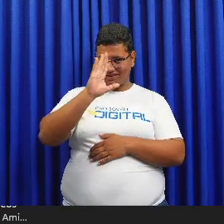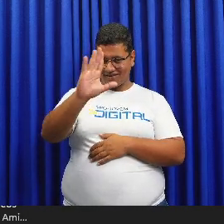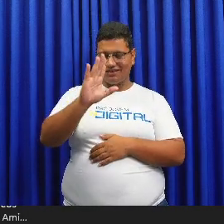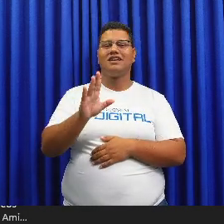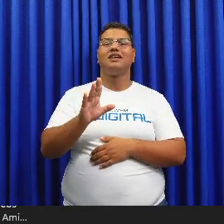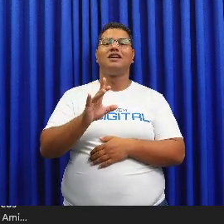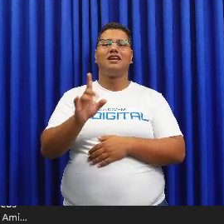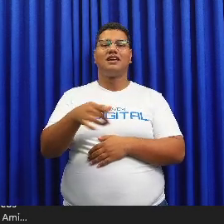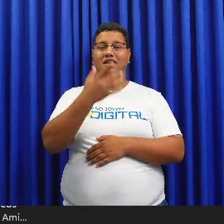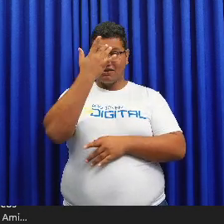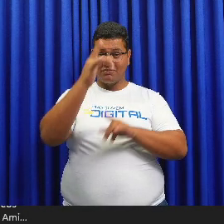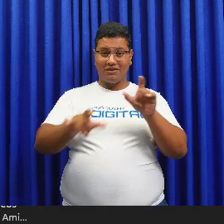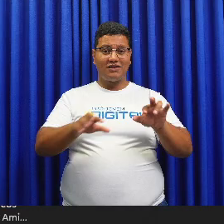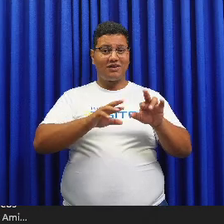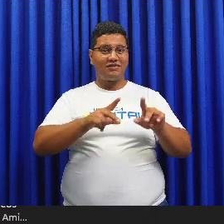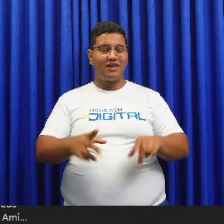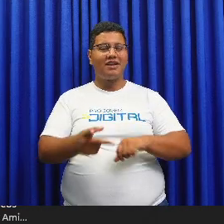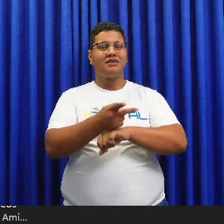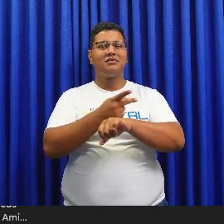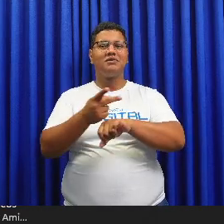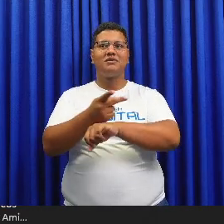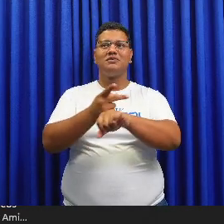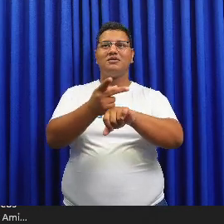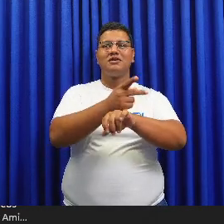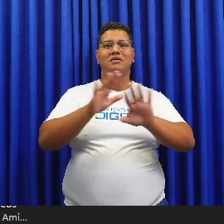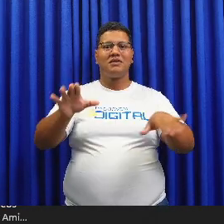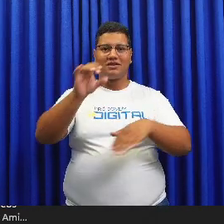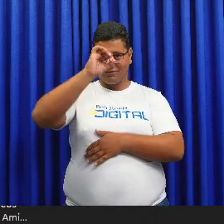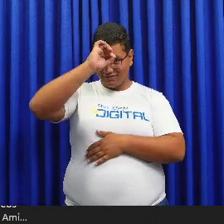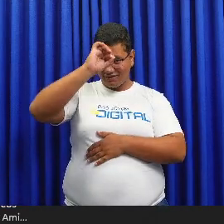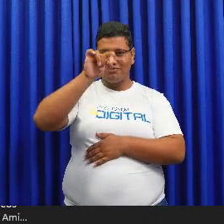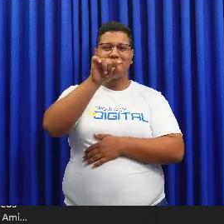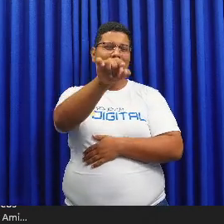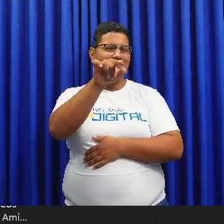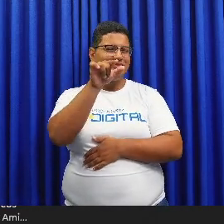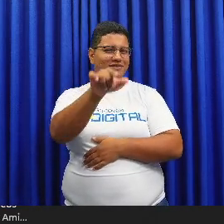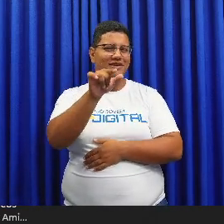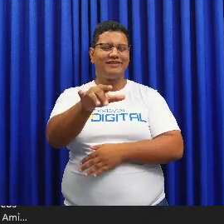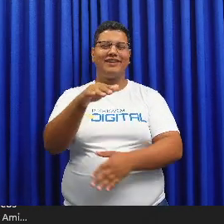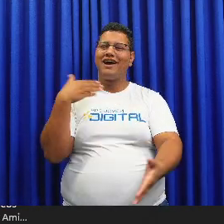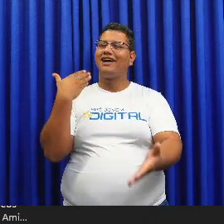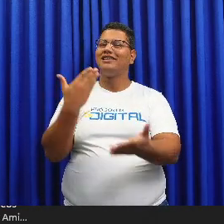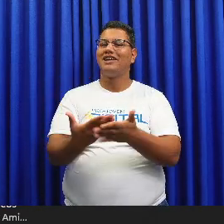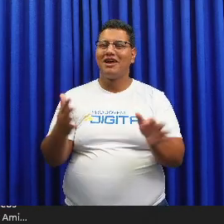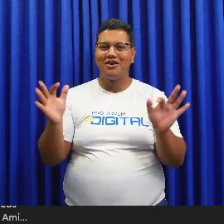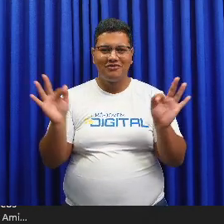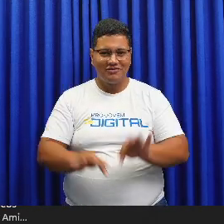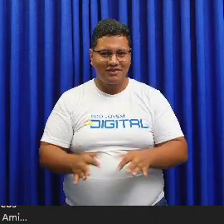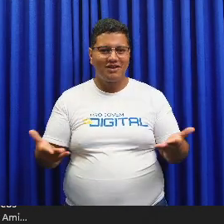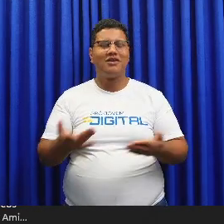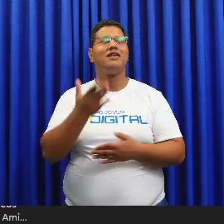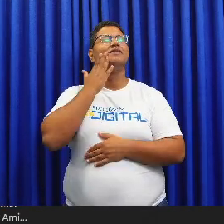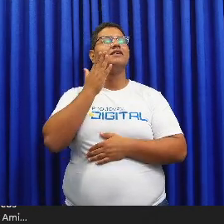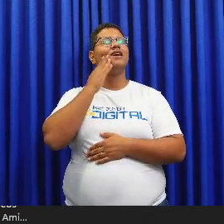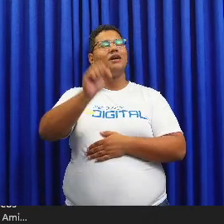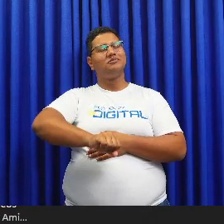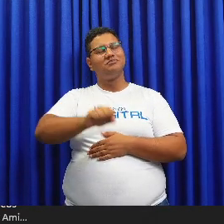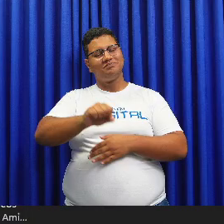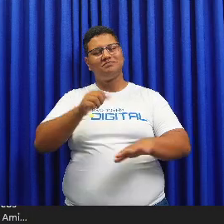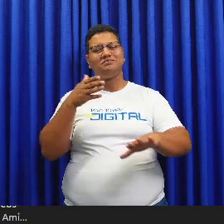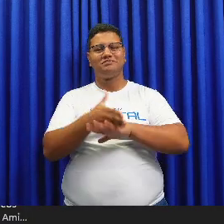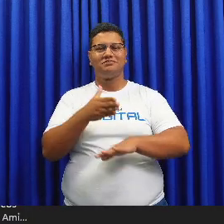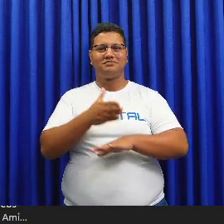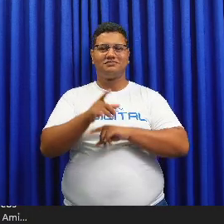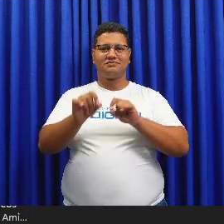que muitas pessoas buscam, mas não sabem. Mas você que ficou até o final dessa aula, você vai ter